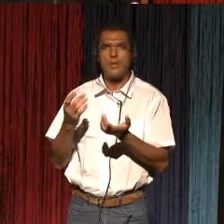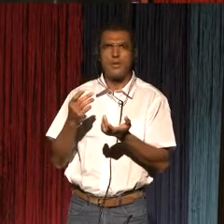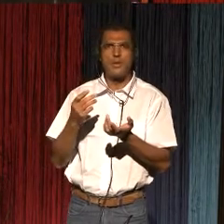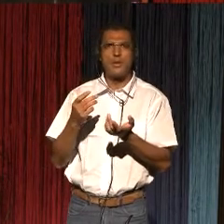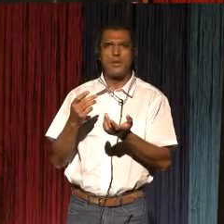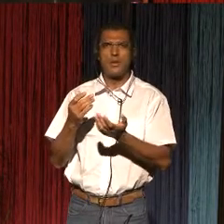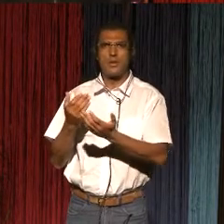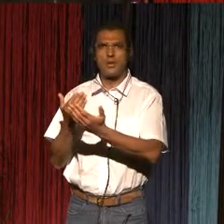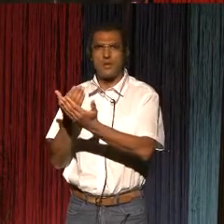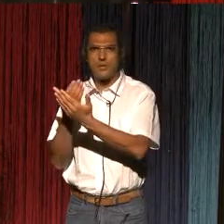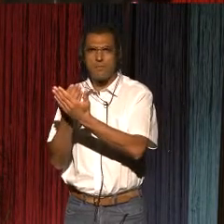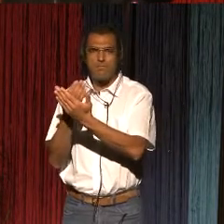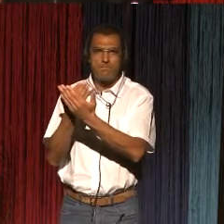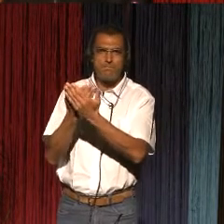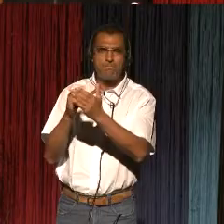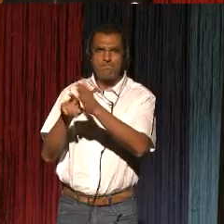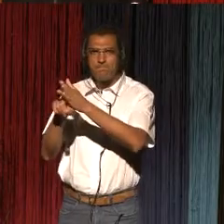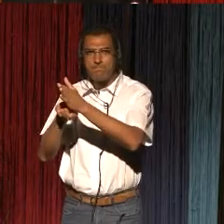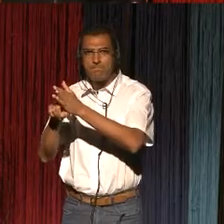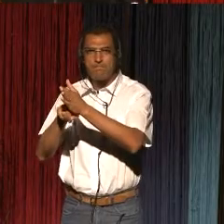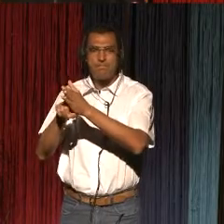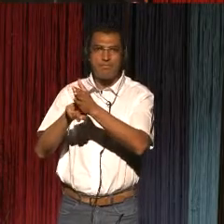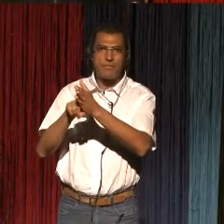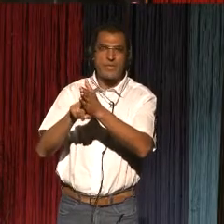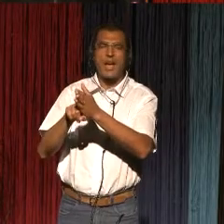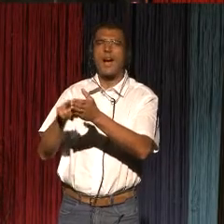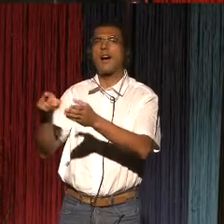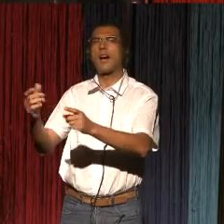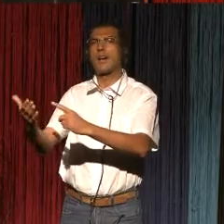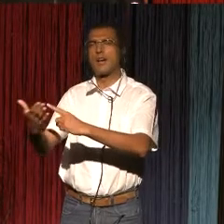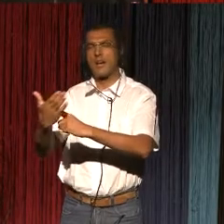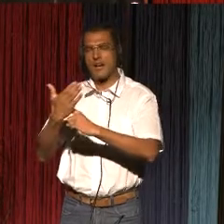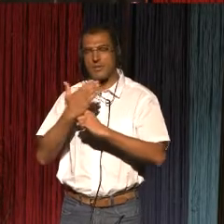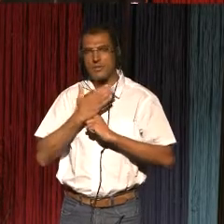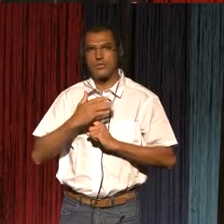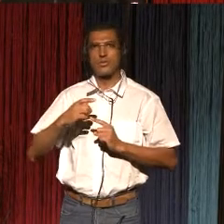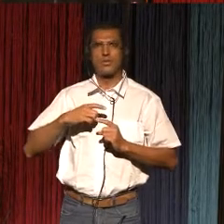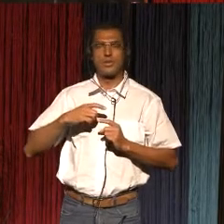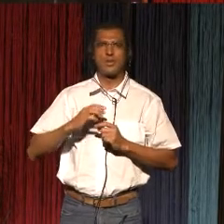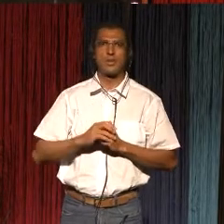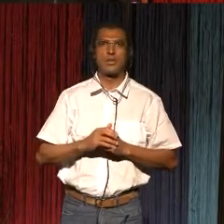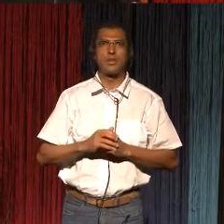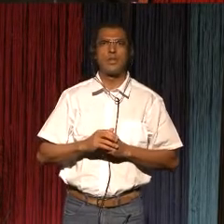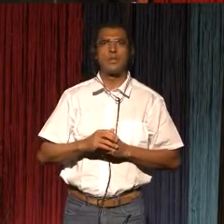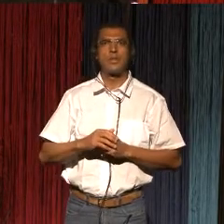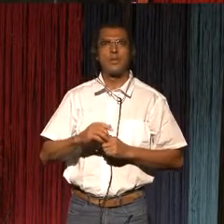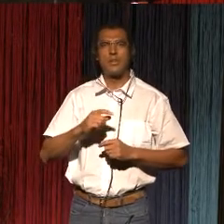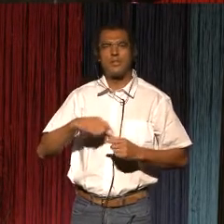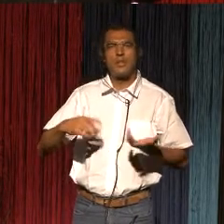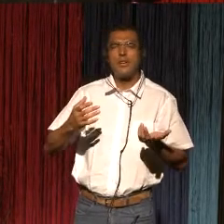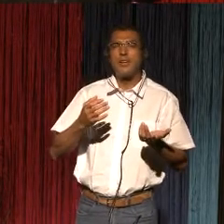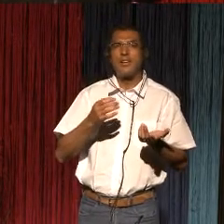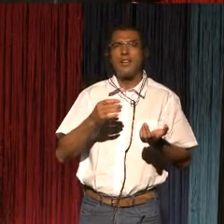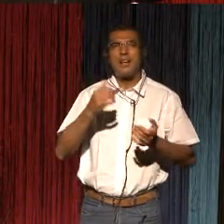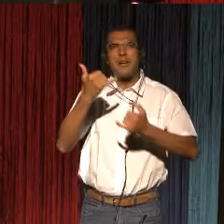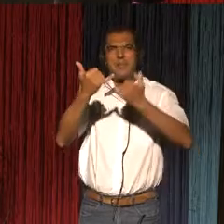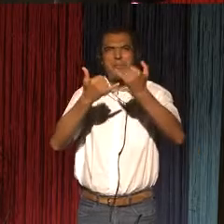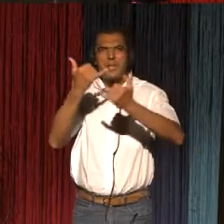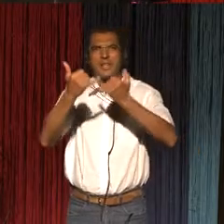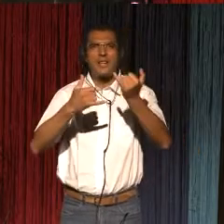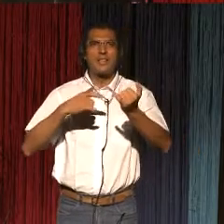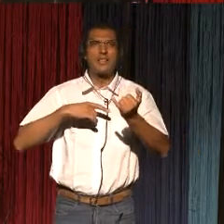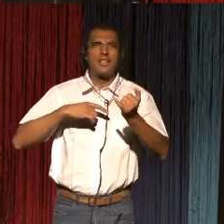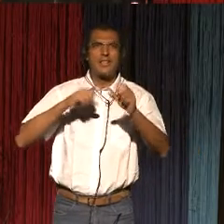de mentoria que traz os benefícios do CogMed e não os joguinhos que estão lá no